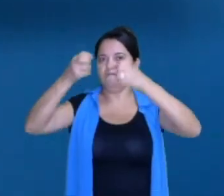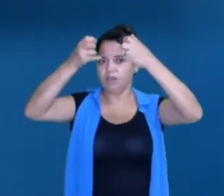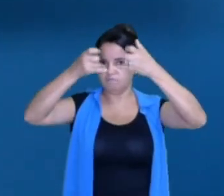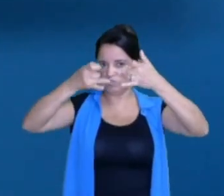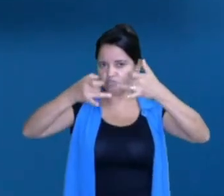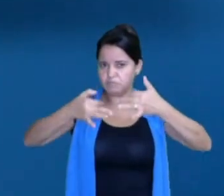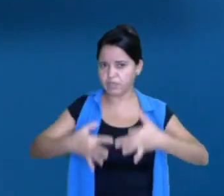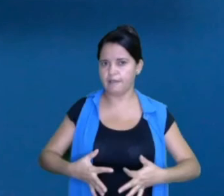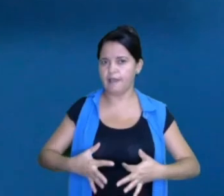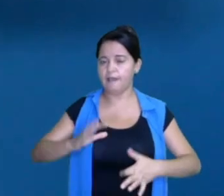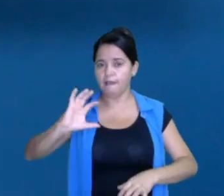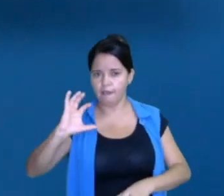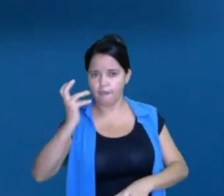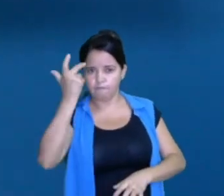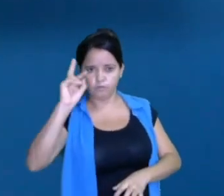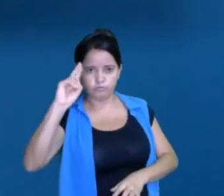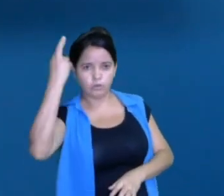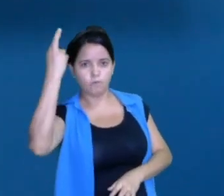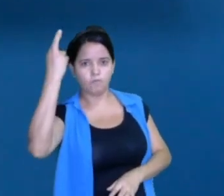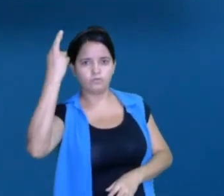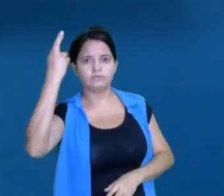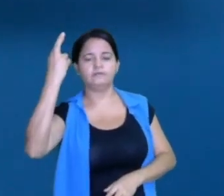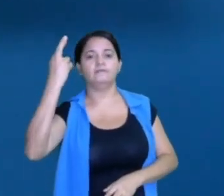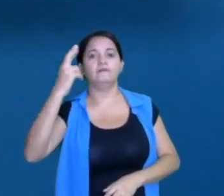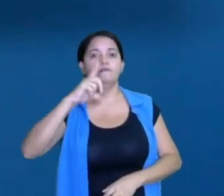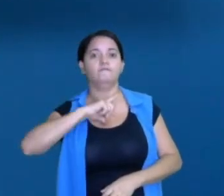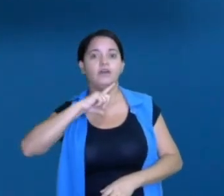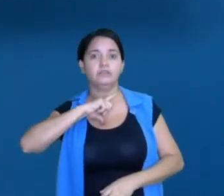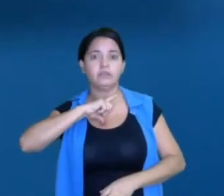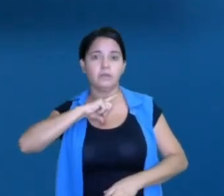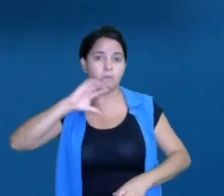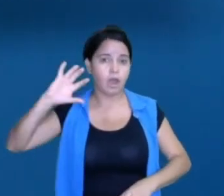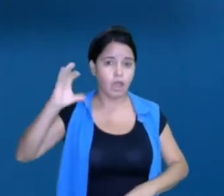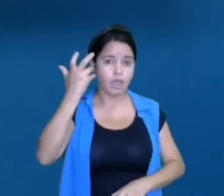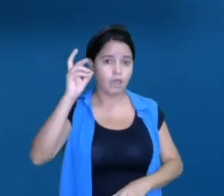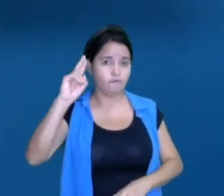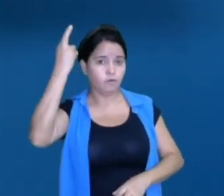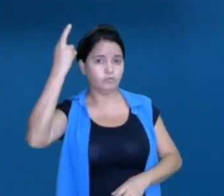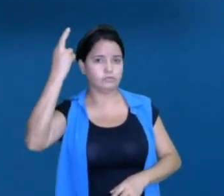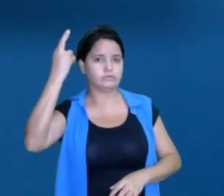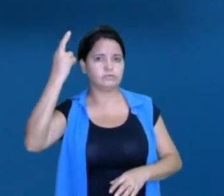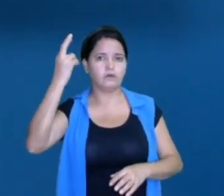que vai acontecer uma revolução em fevereiro e depois a revolução de